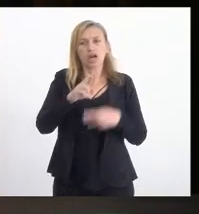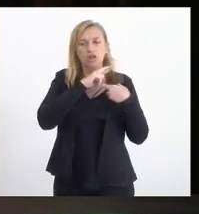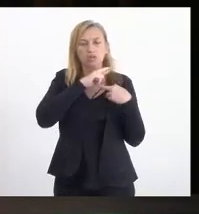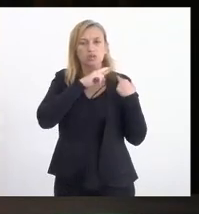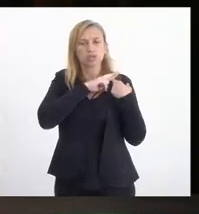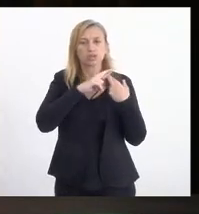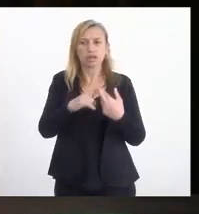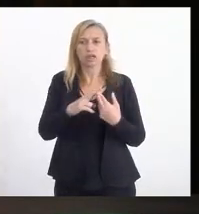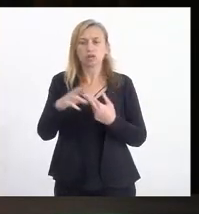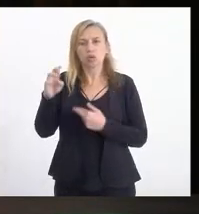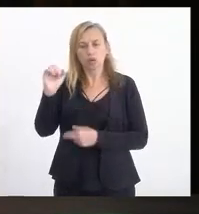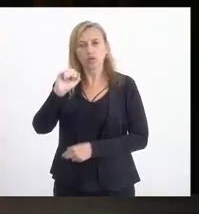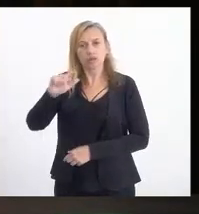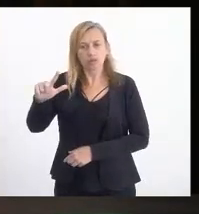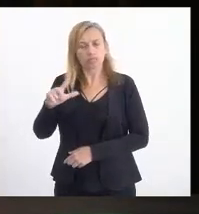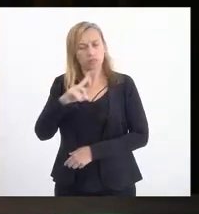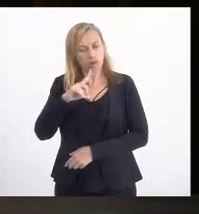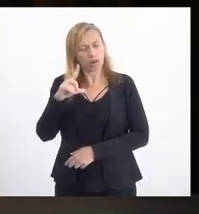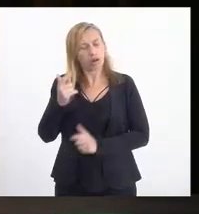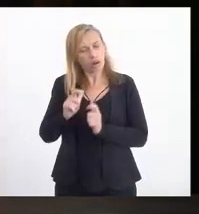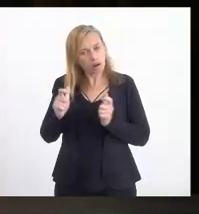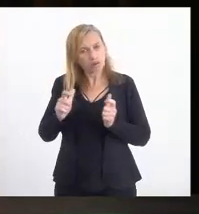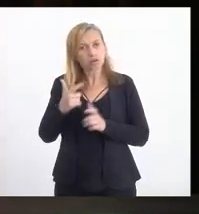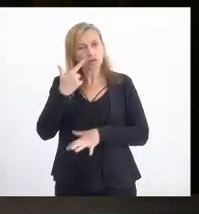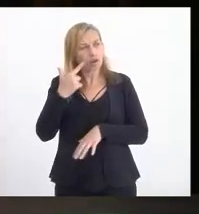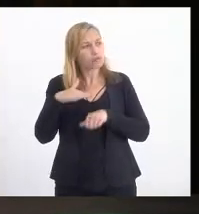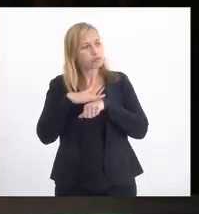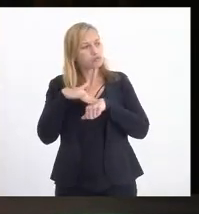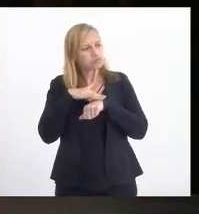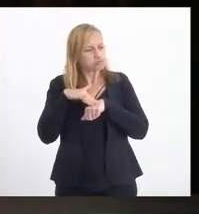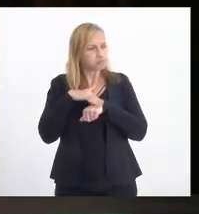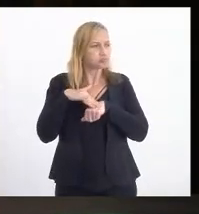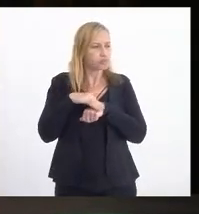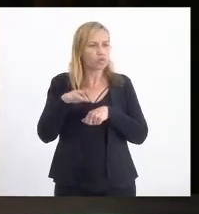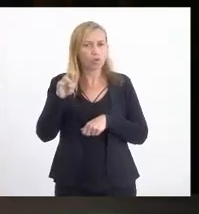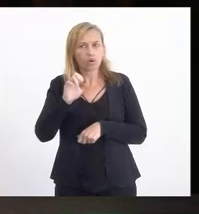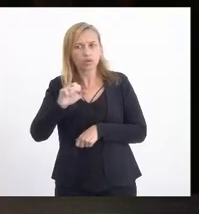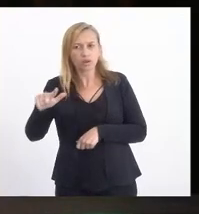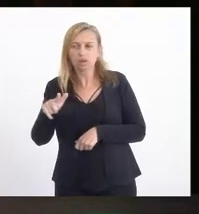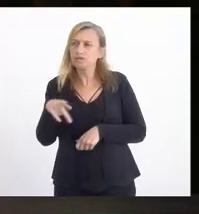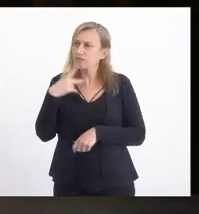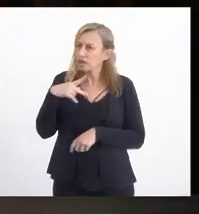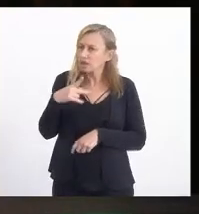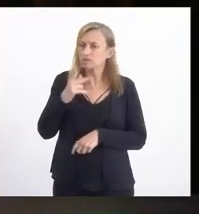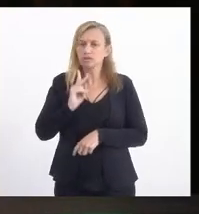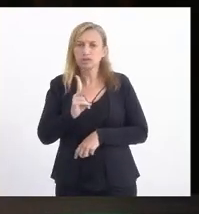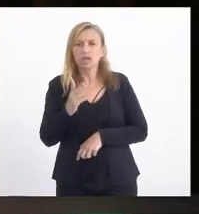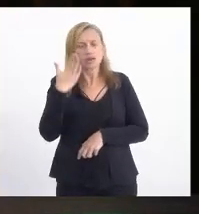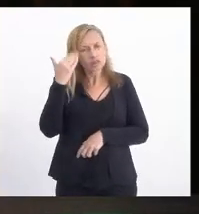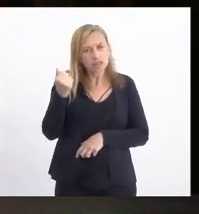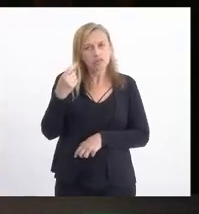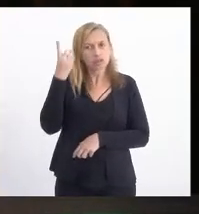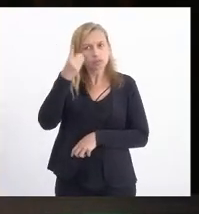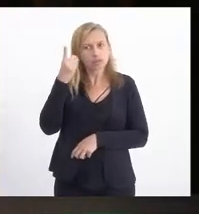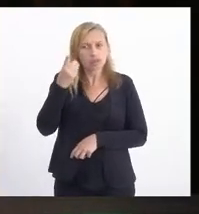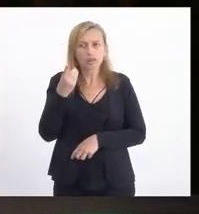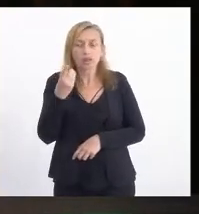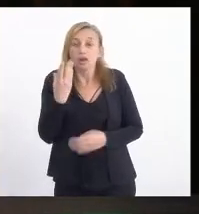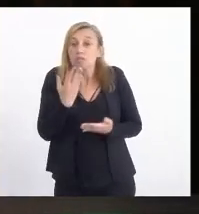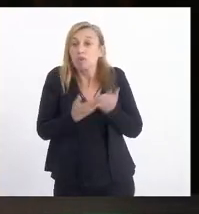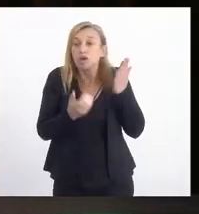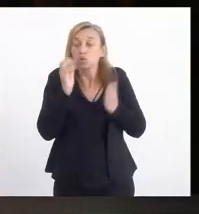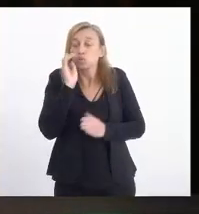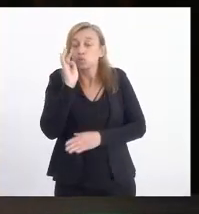coronel tem é muito grande eu tava conversando com os coronéis ali e falando como eu sei que os deputados aqui pedem um